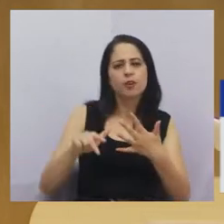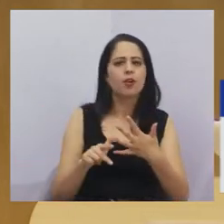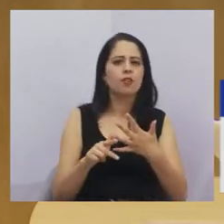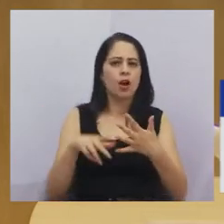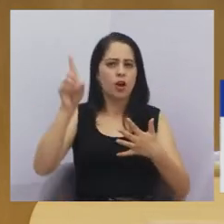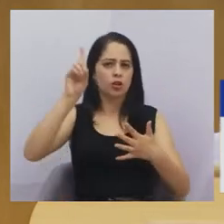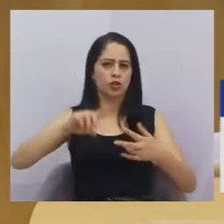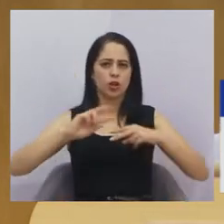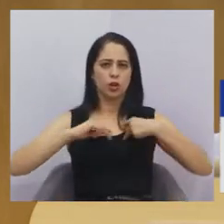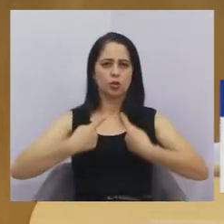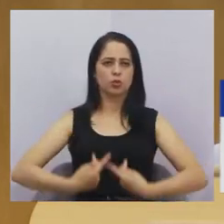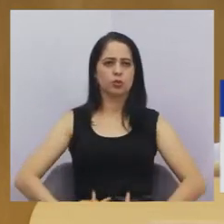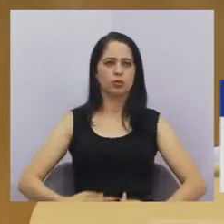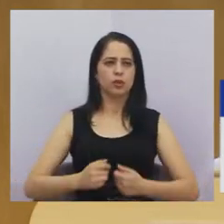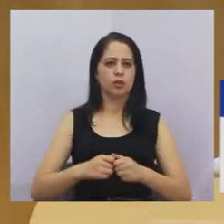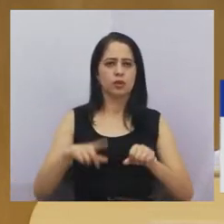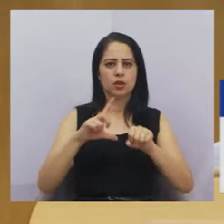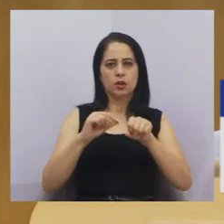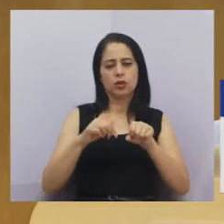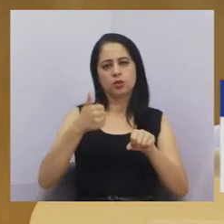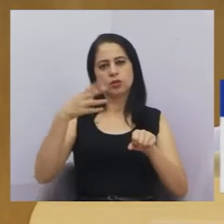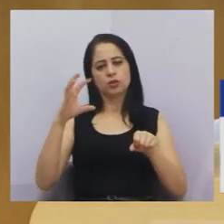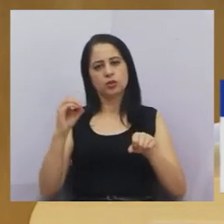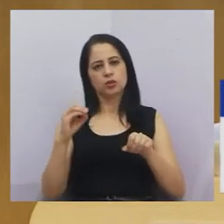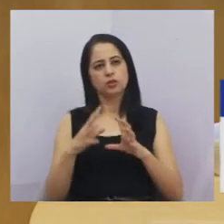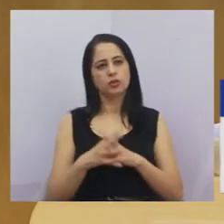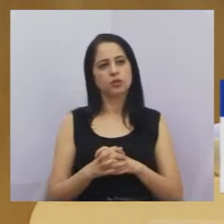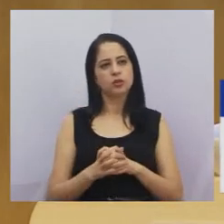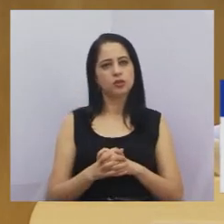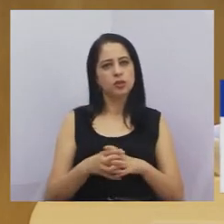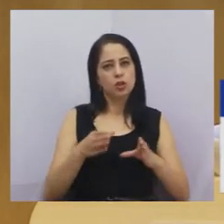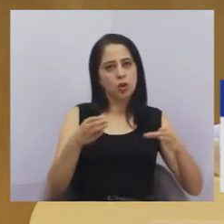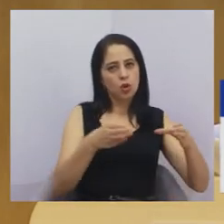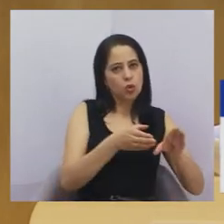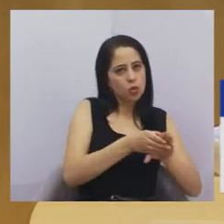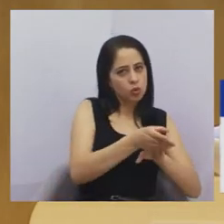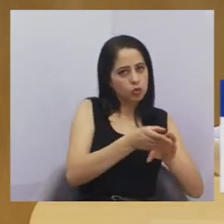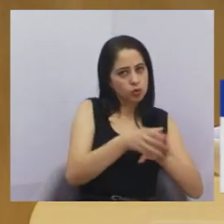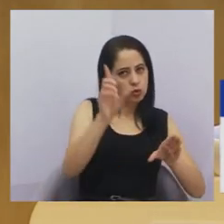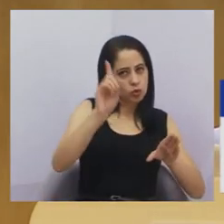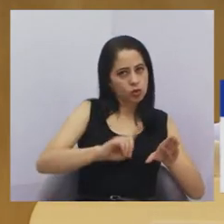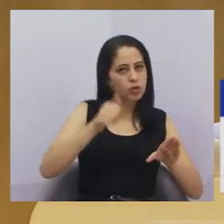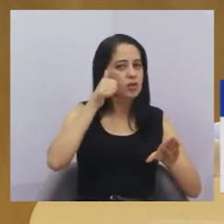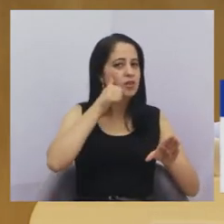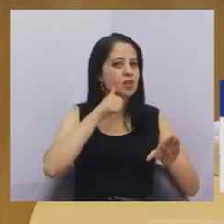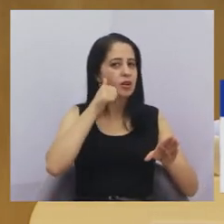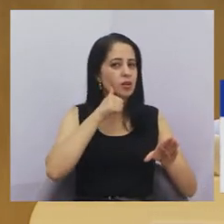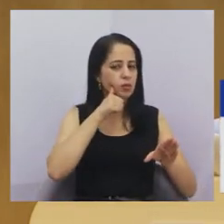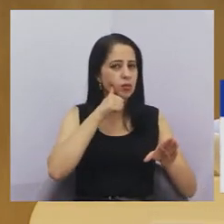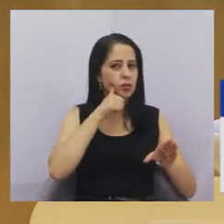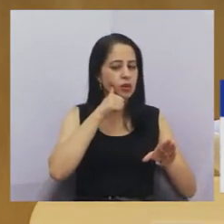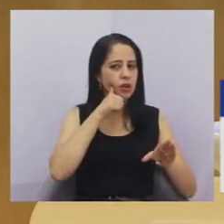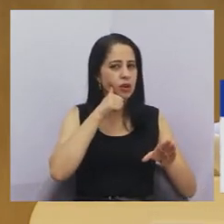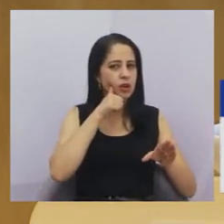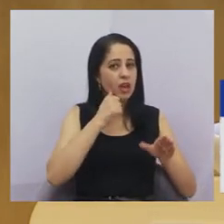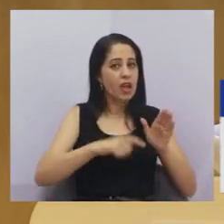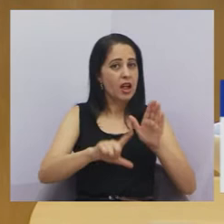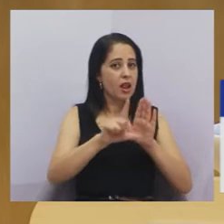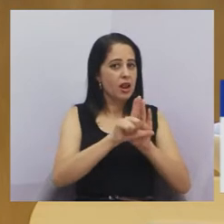direitos humanos. Artigo 10º. O Conselho Municipal dos Direitos da Mulher, instituída pela Lei